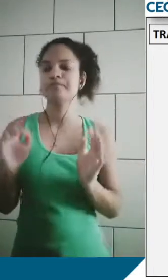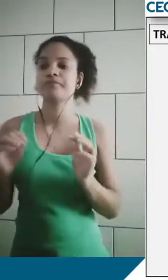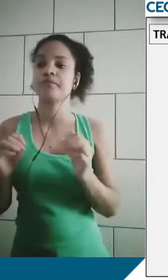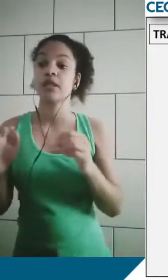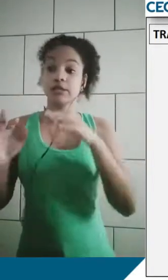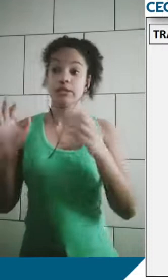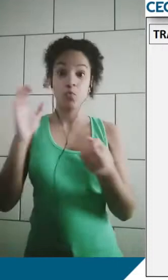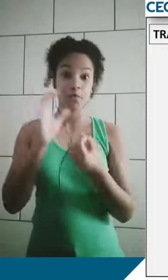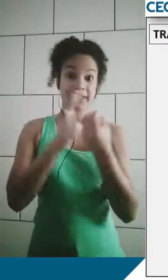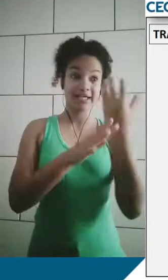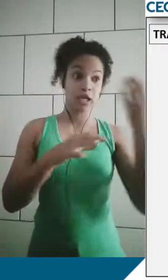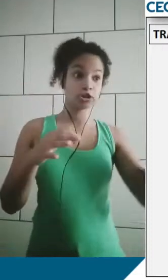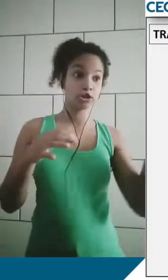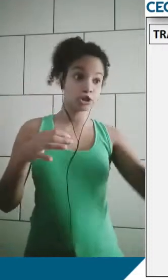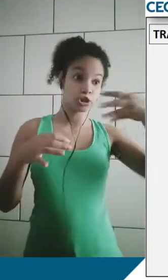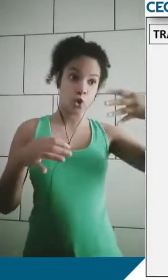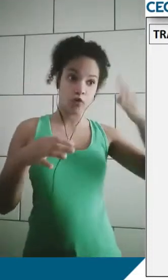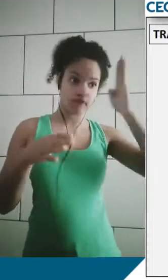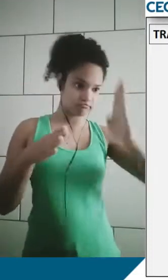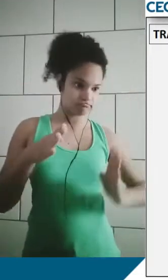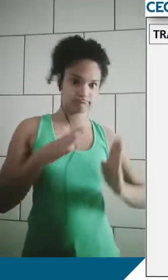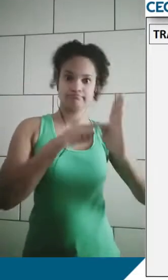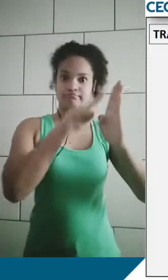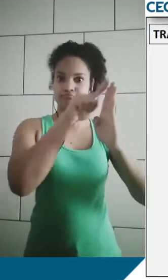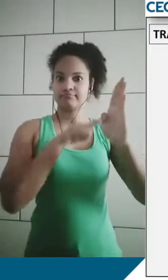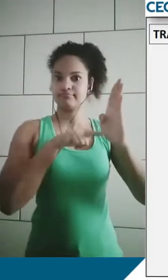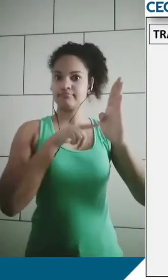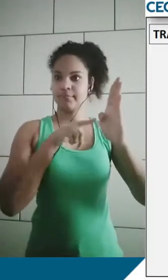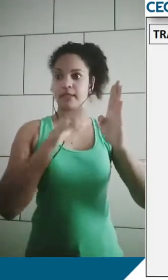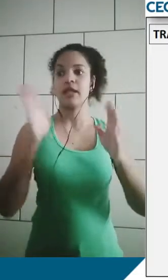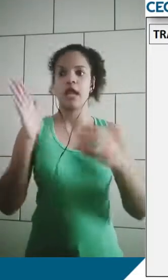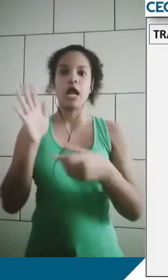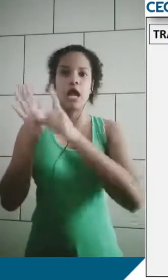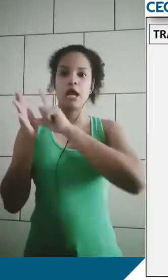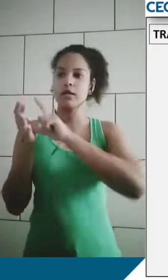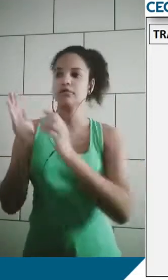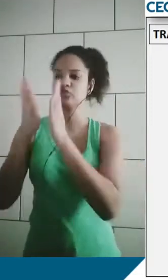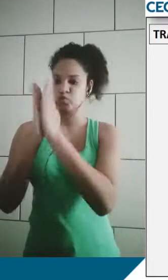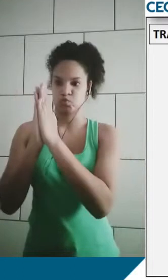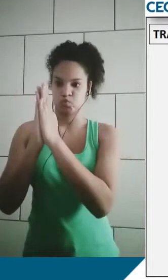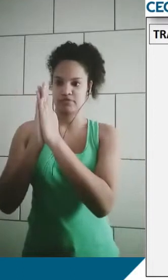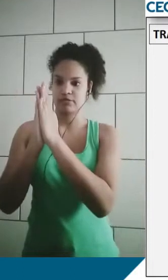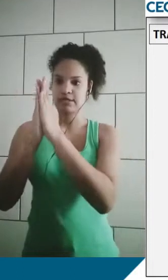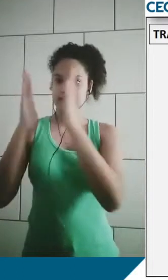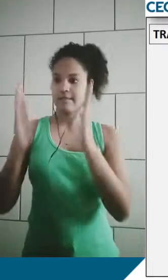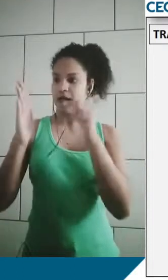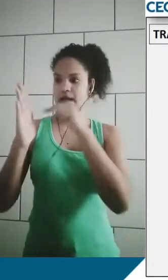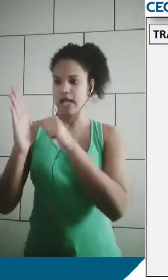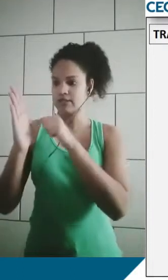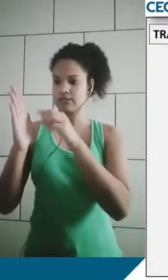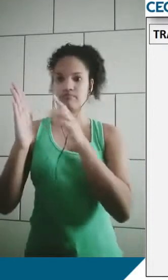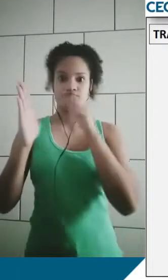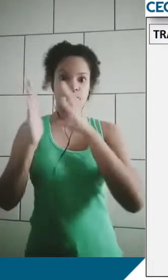de uma nova molécula, aí uma molécula de RNA, no lugar de uma adenina entra uma uracila, de uma